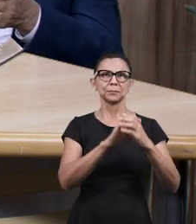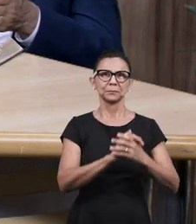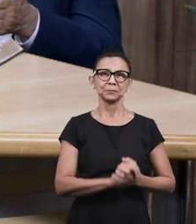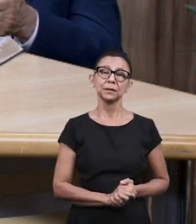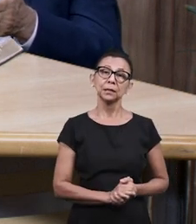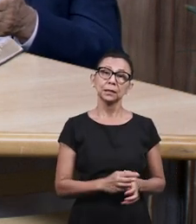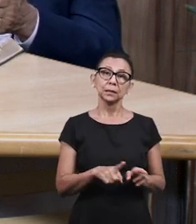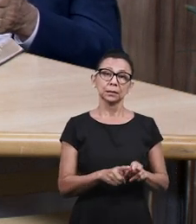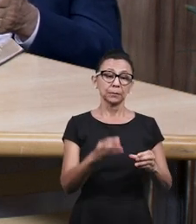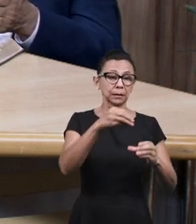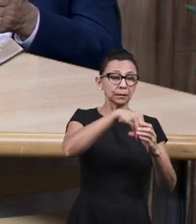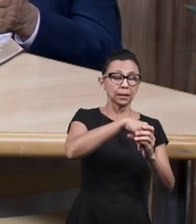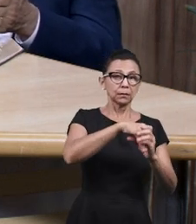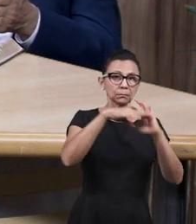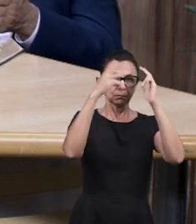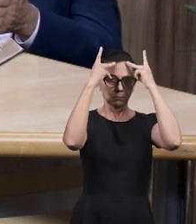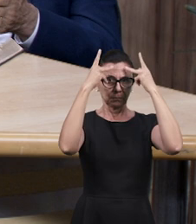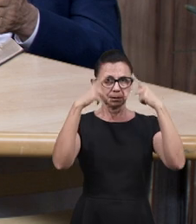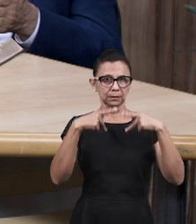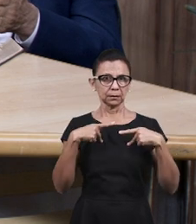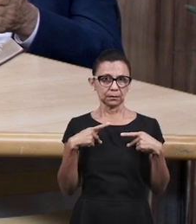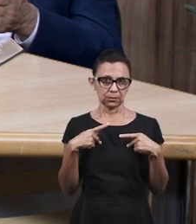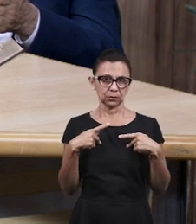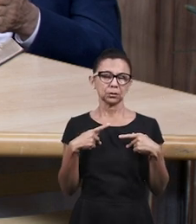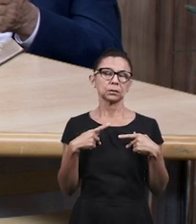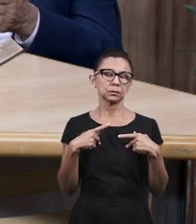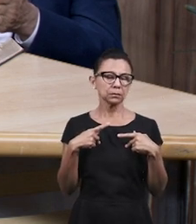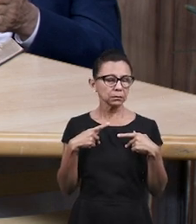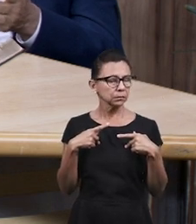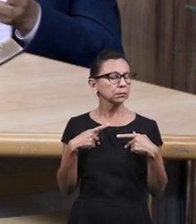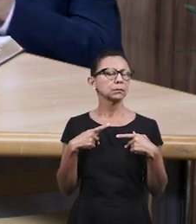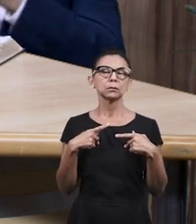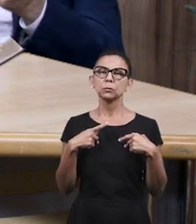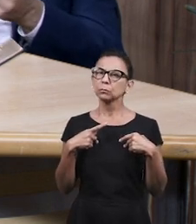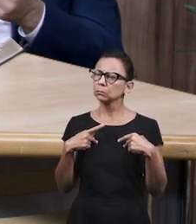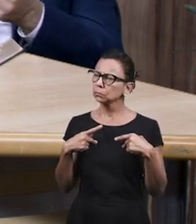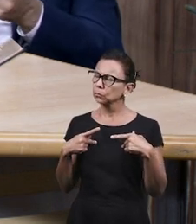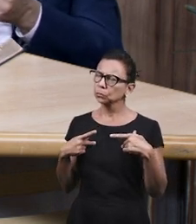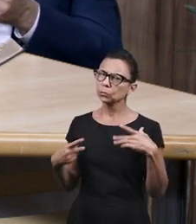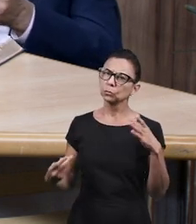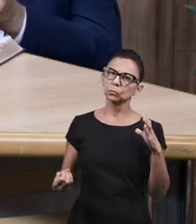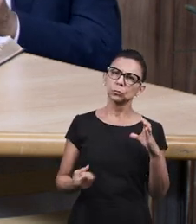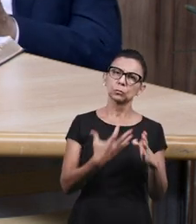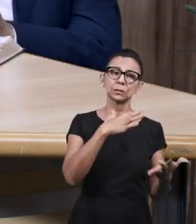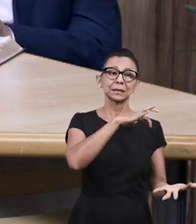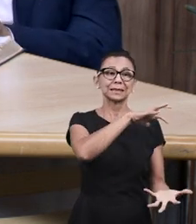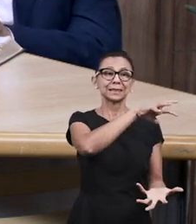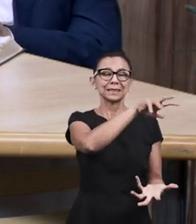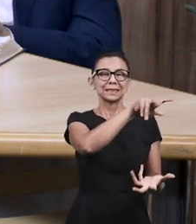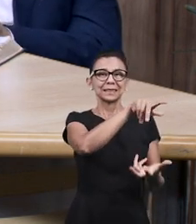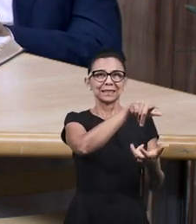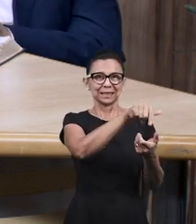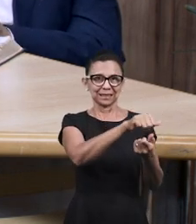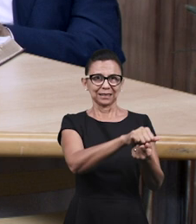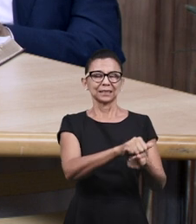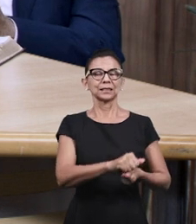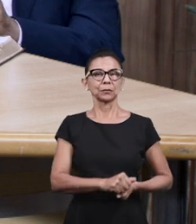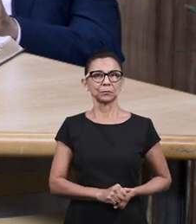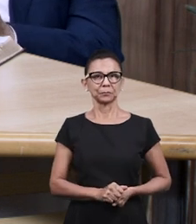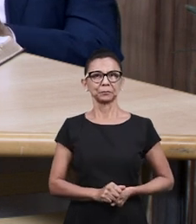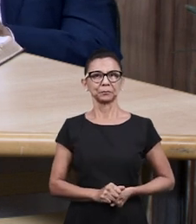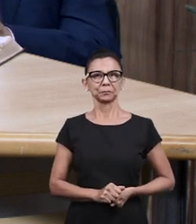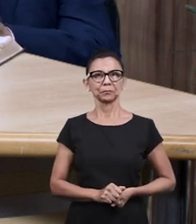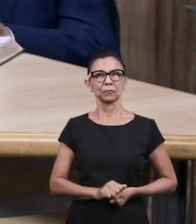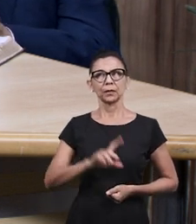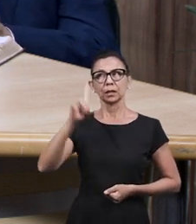o homem que habita no planeta Terra. Então, toda a criação é chamada de